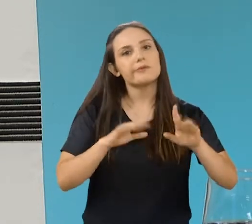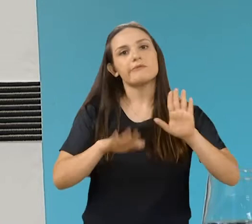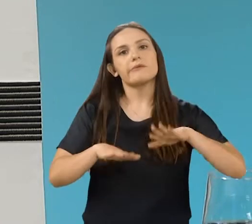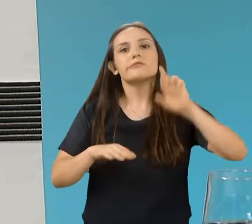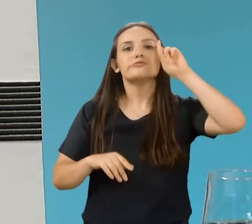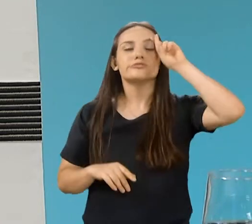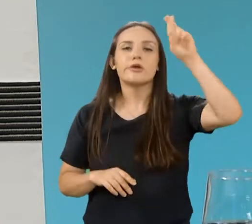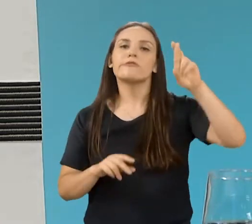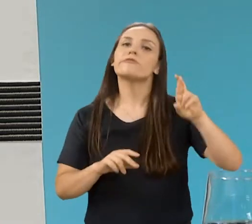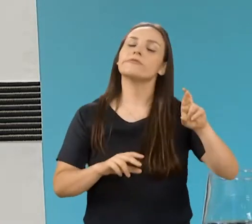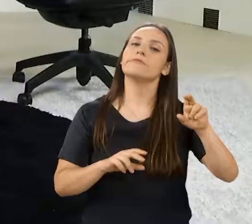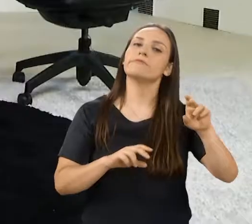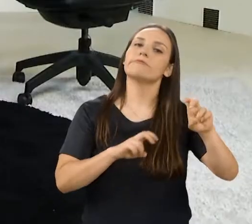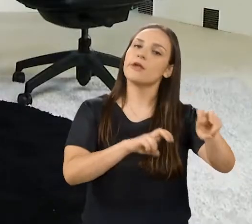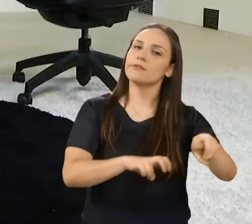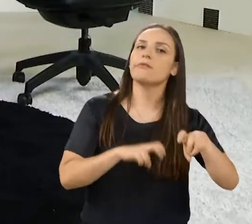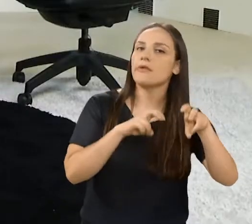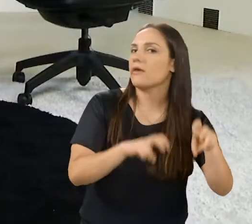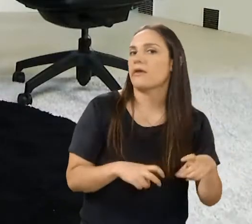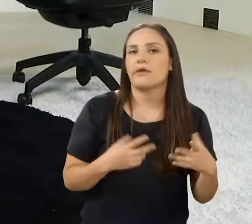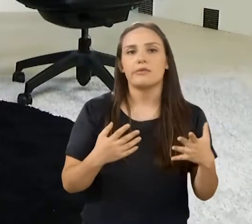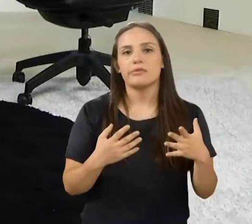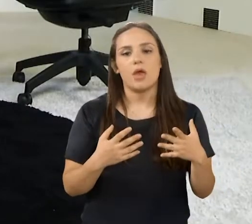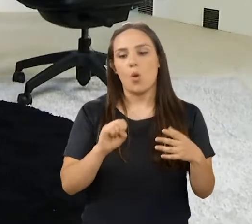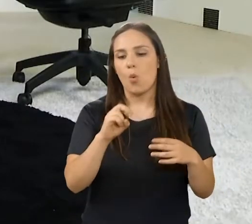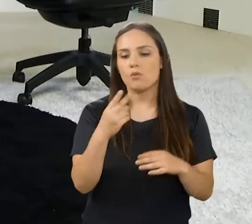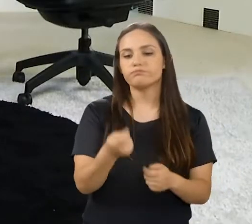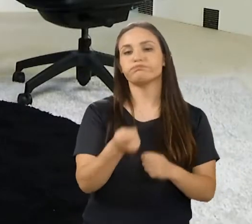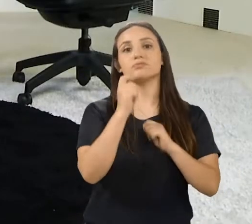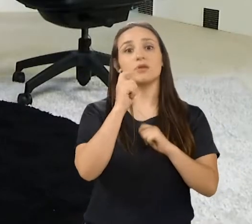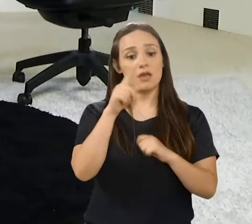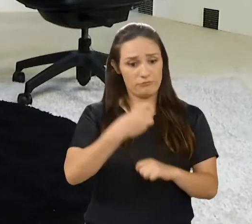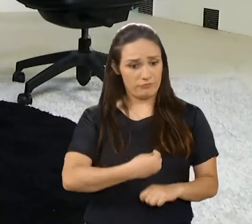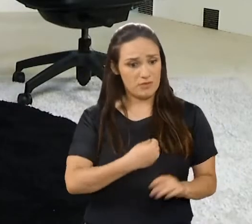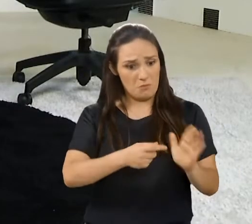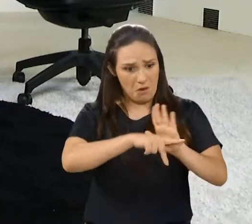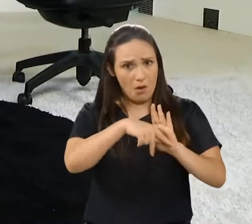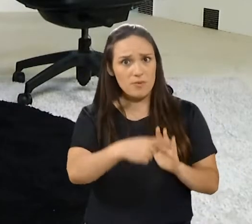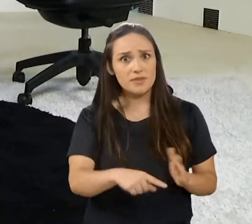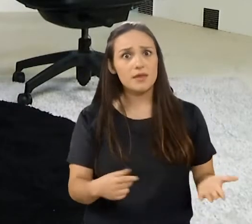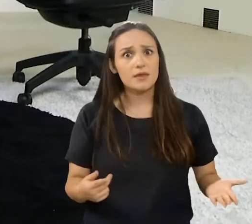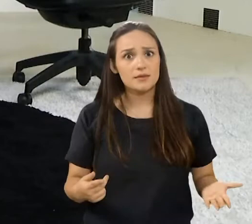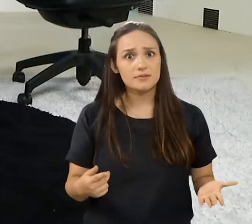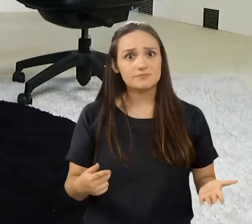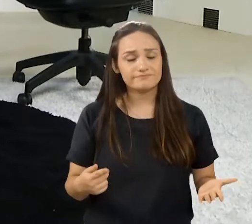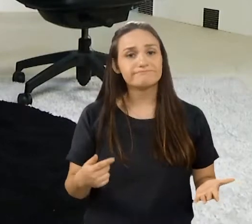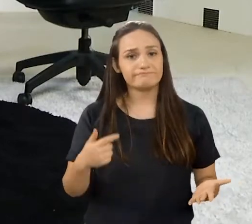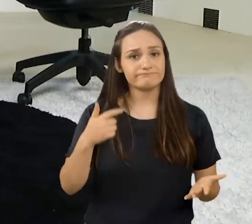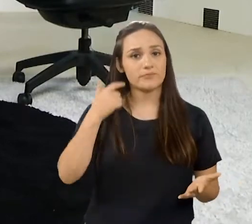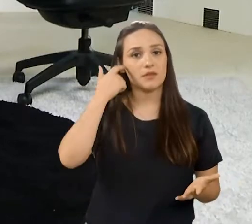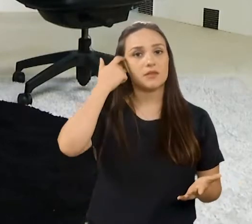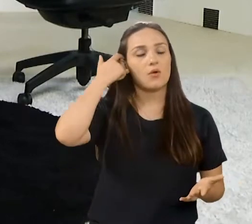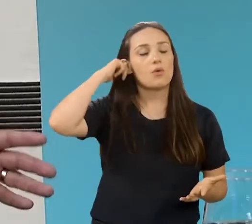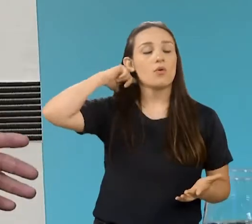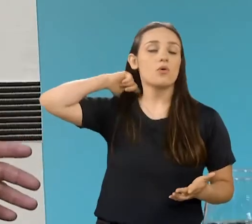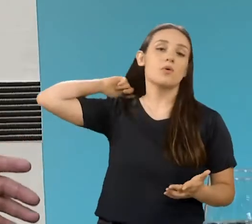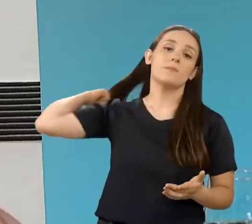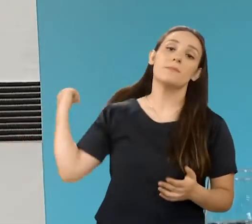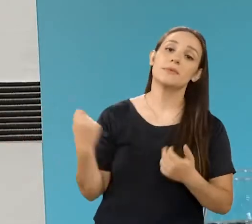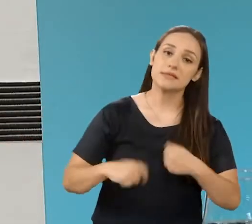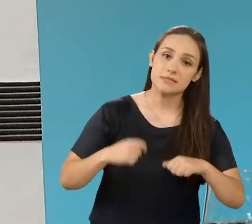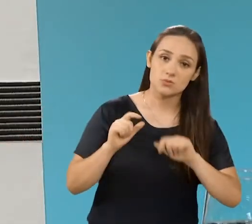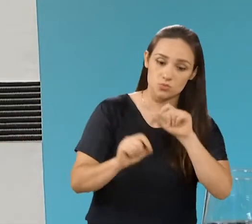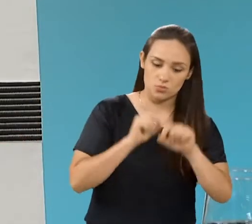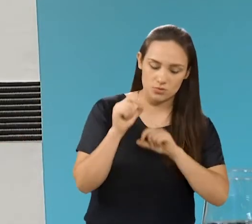a sua fonte de vida, do Pantanal que ele cria seus animais. Portanto, há de se ter